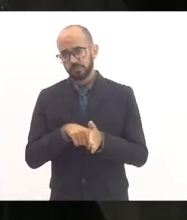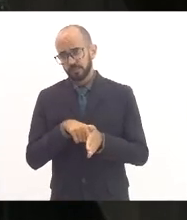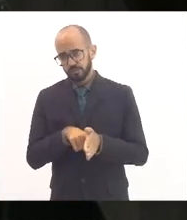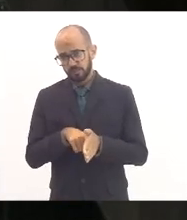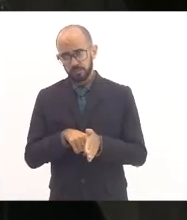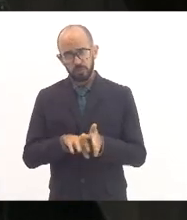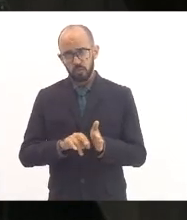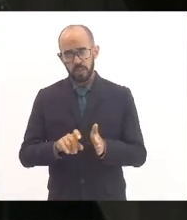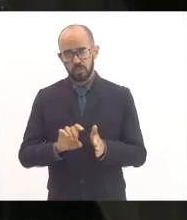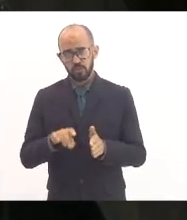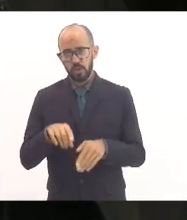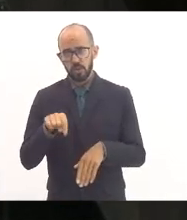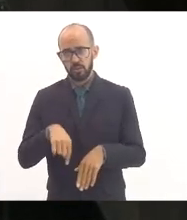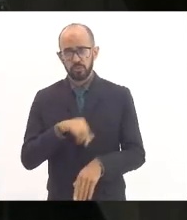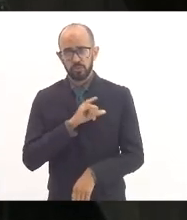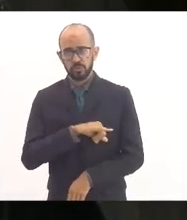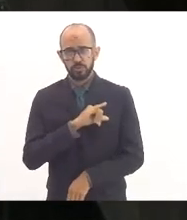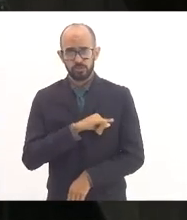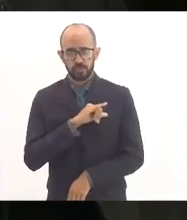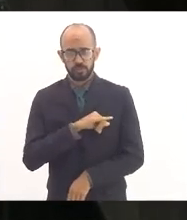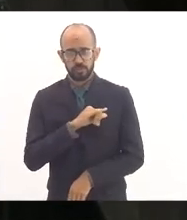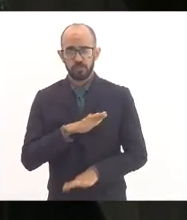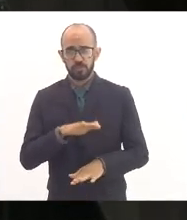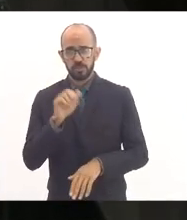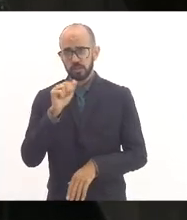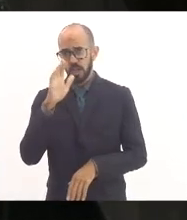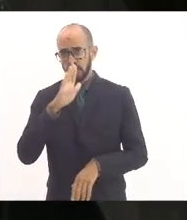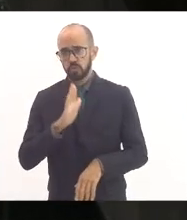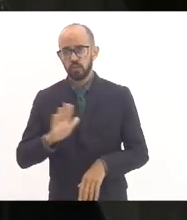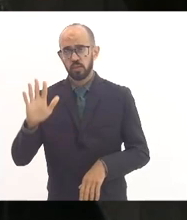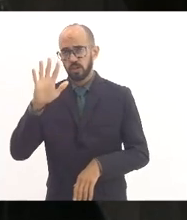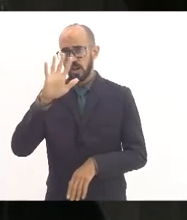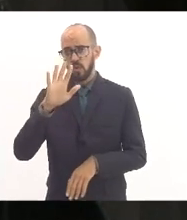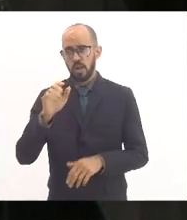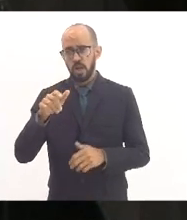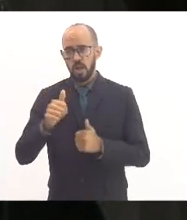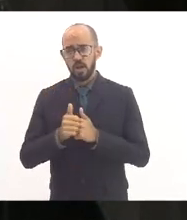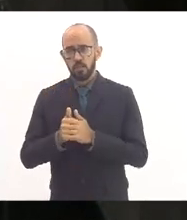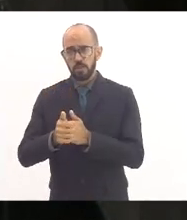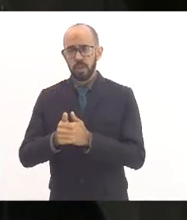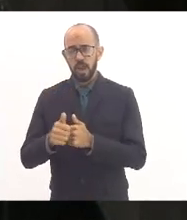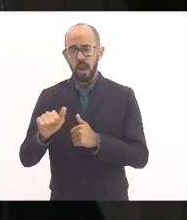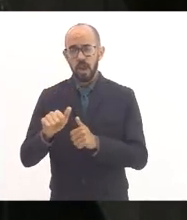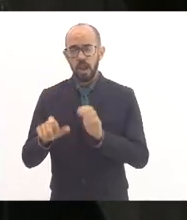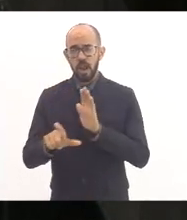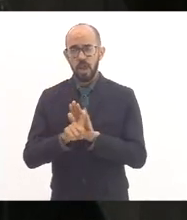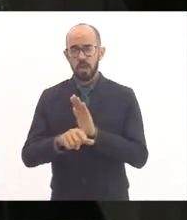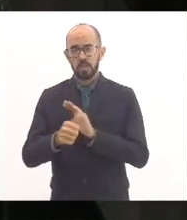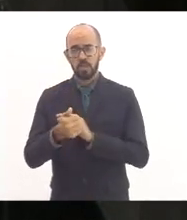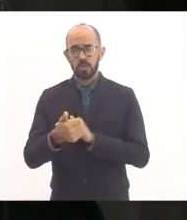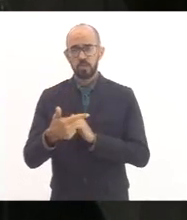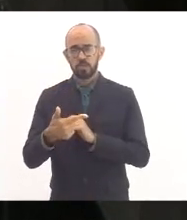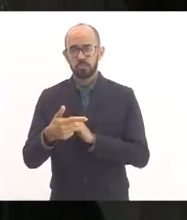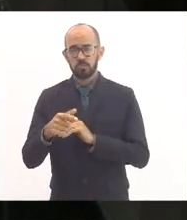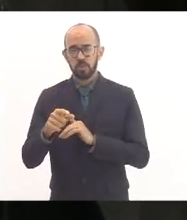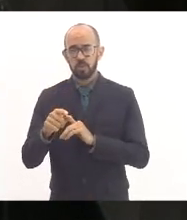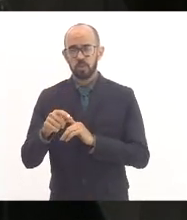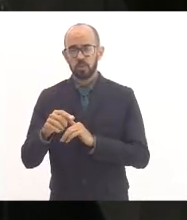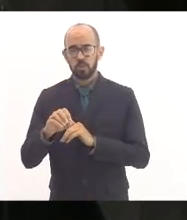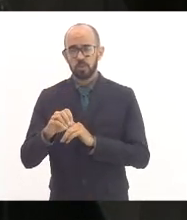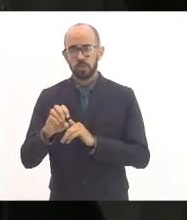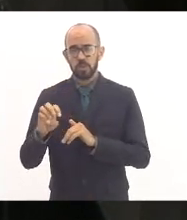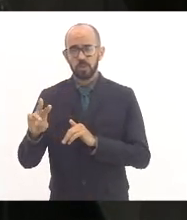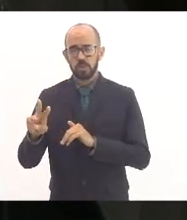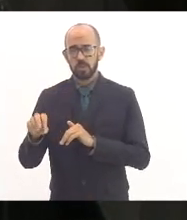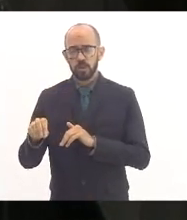do Rio de Janeiro mais nacional e é seguimos ali 12030/2009 que ela tem normas gerais da perícia oficial